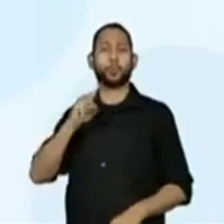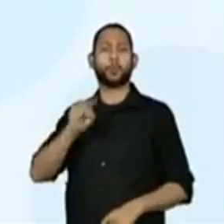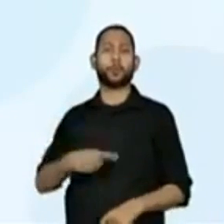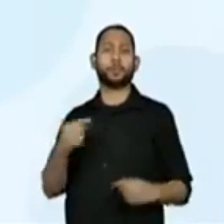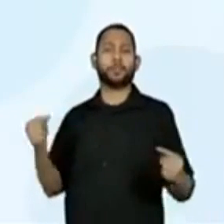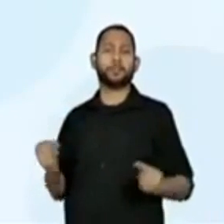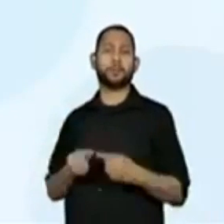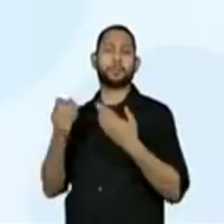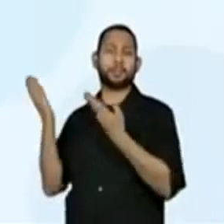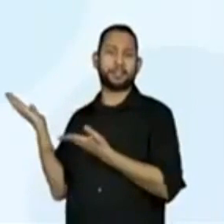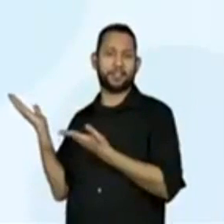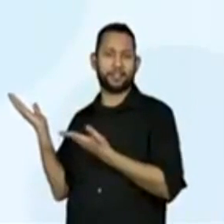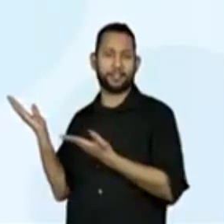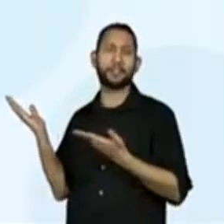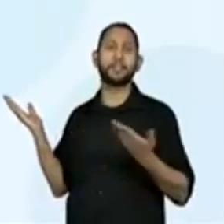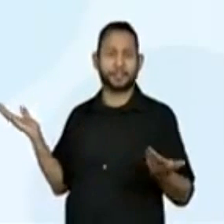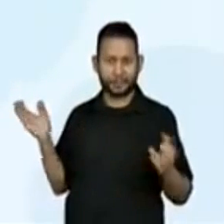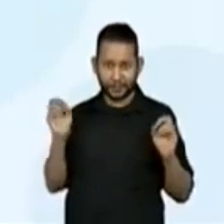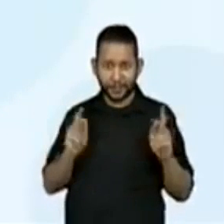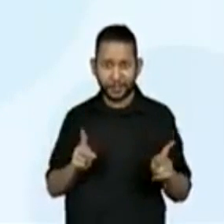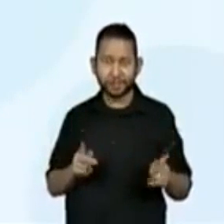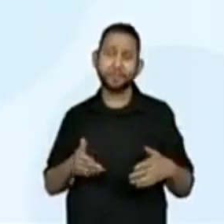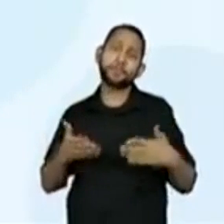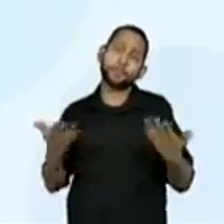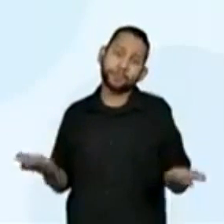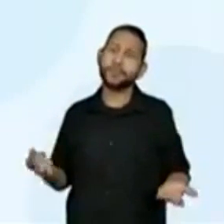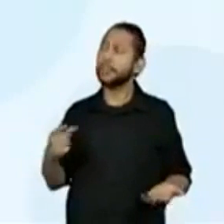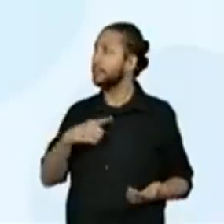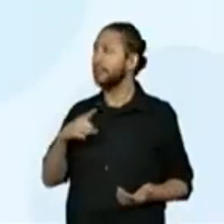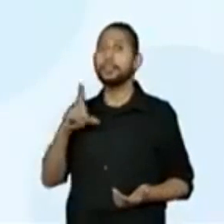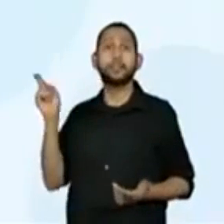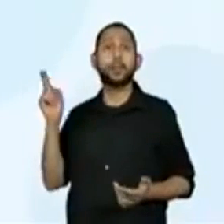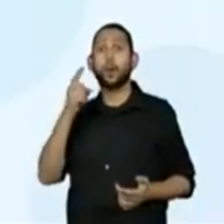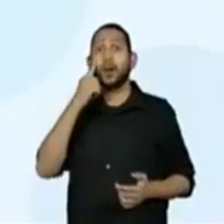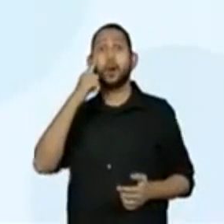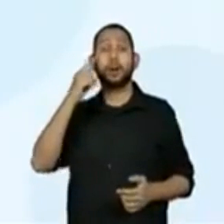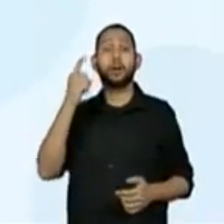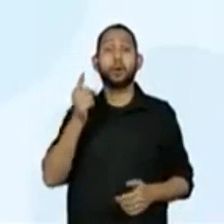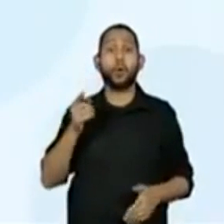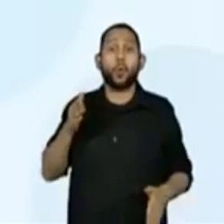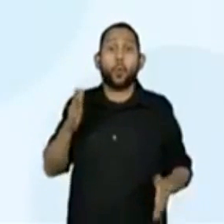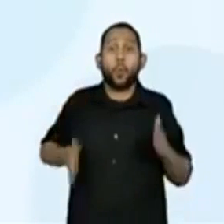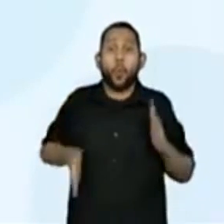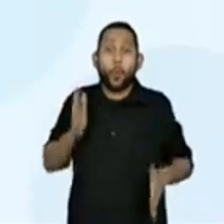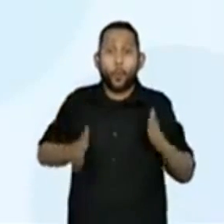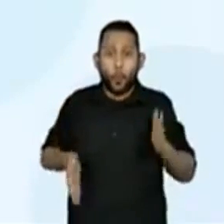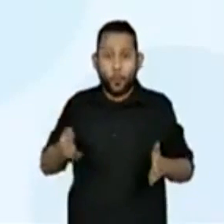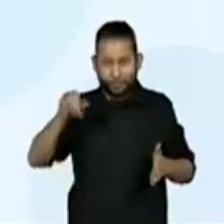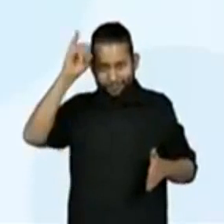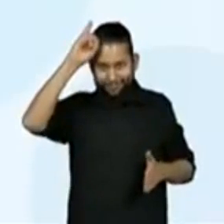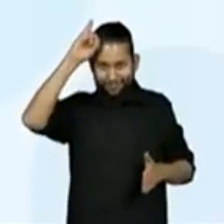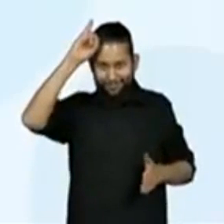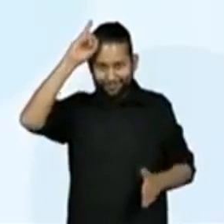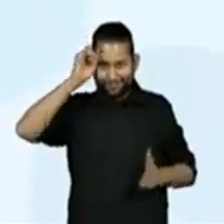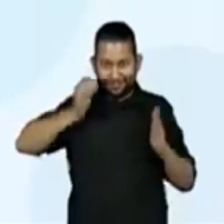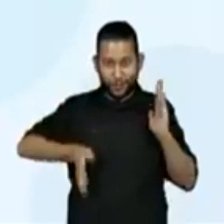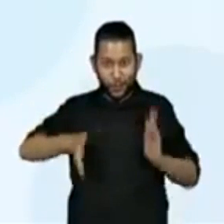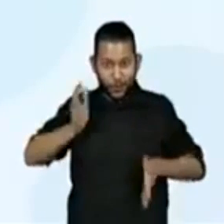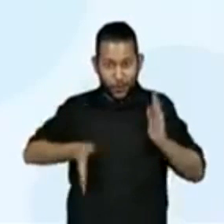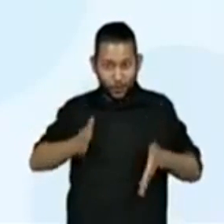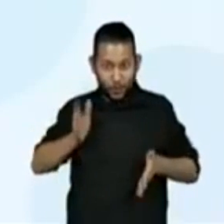os números com vírgula, tá? Aqui nós temos um robô, que pelo sistema monetário brasileiro nós lemos